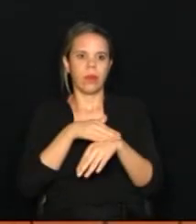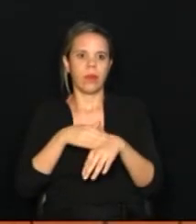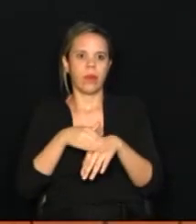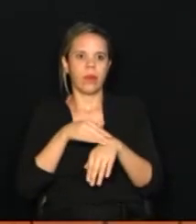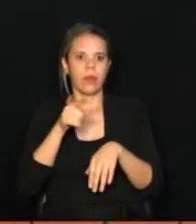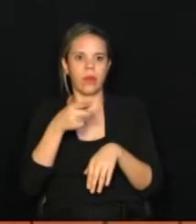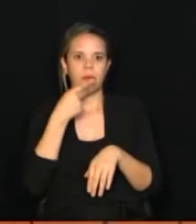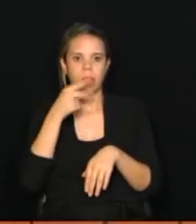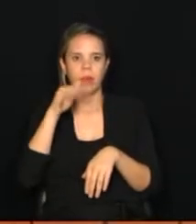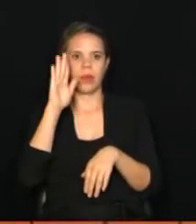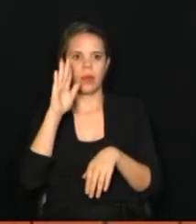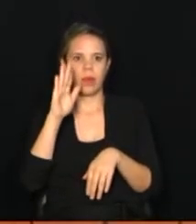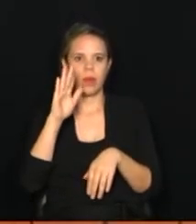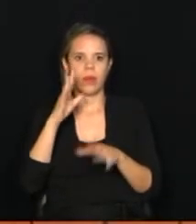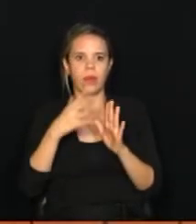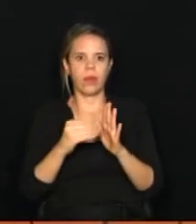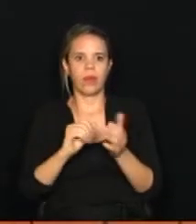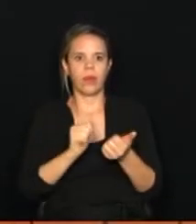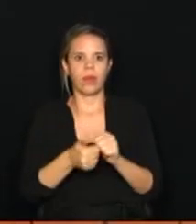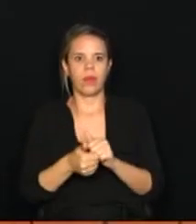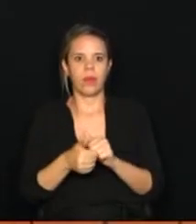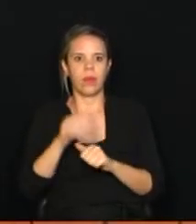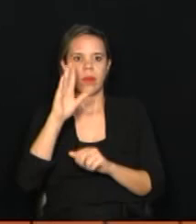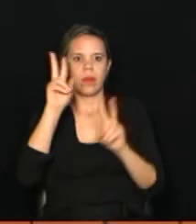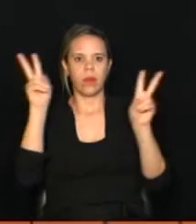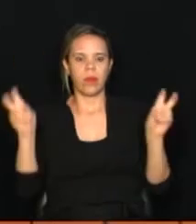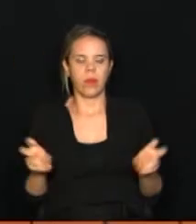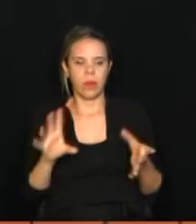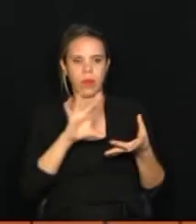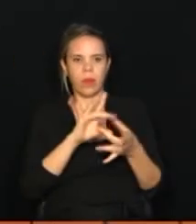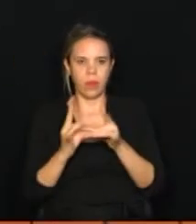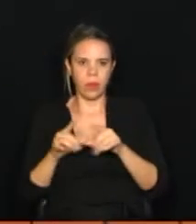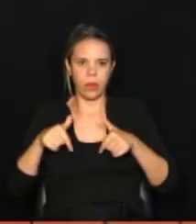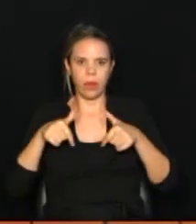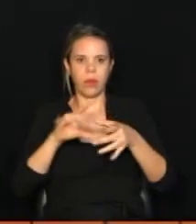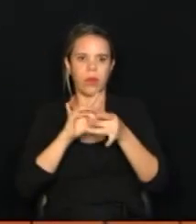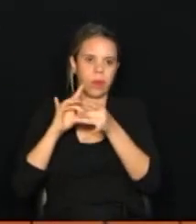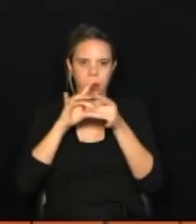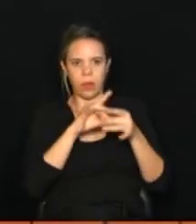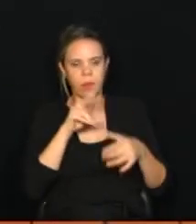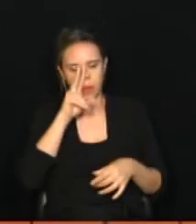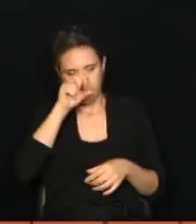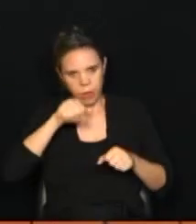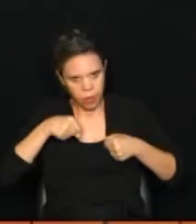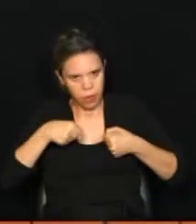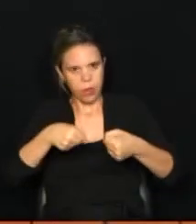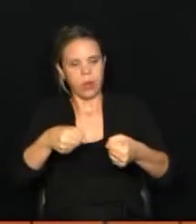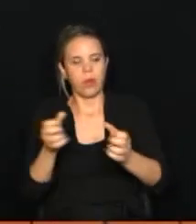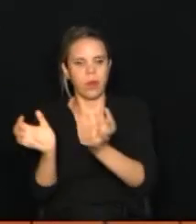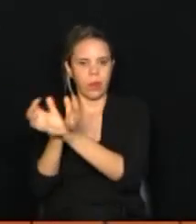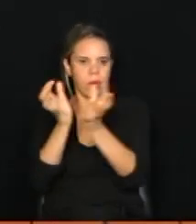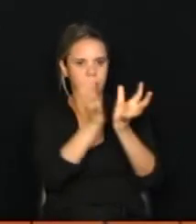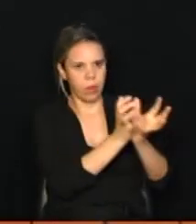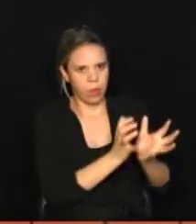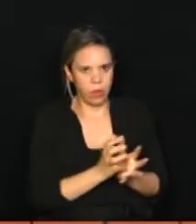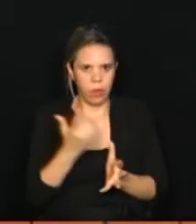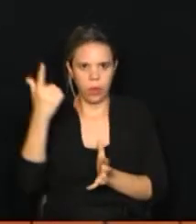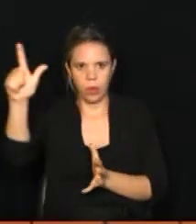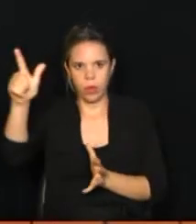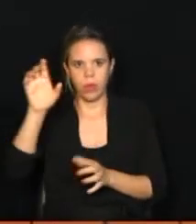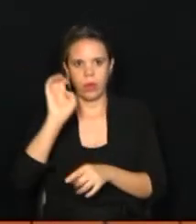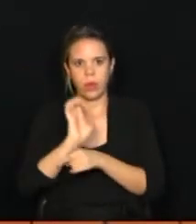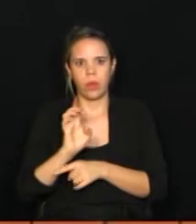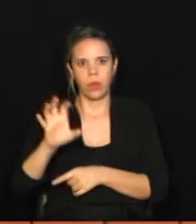para falar mais sobre a modalidade, mais sobre a liga, esse fortalecimento, né? A gente quer ver cada vez mais equipes de outros